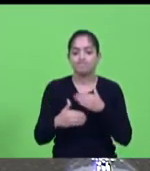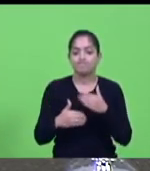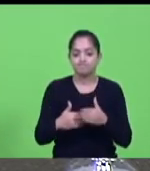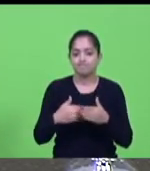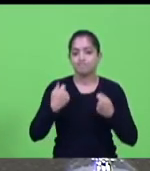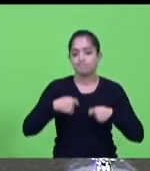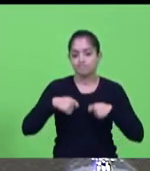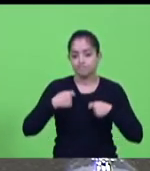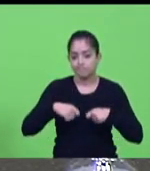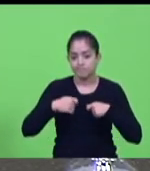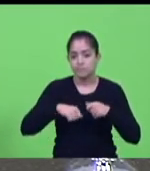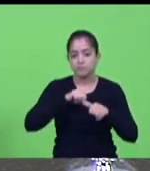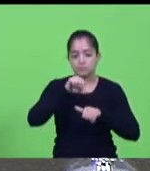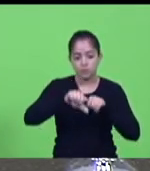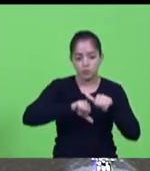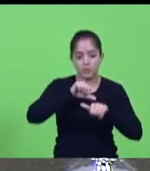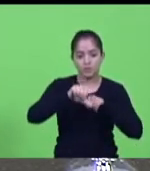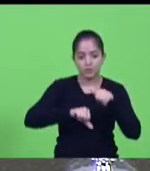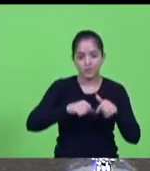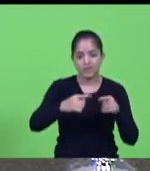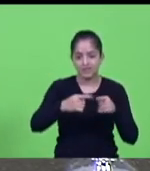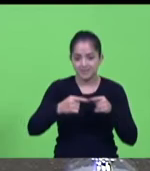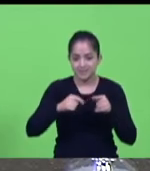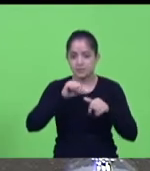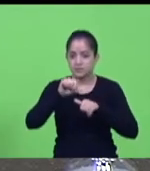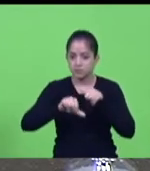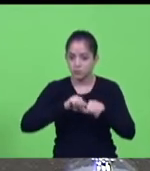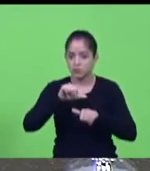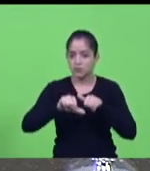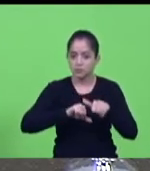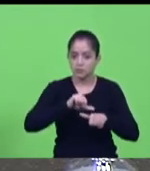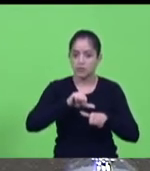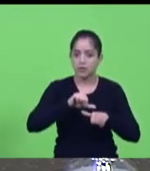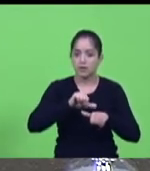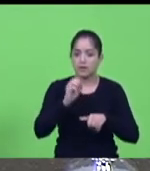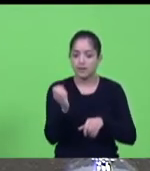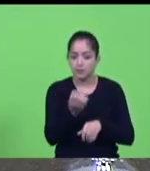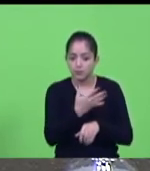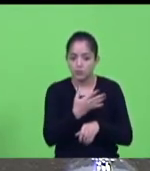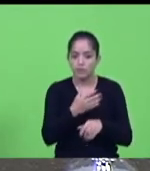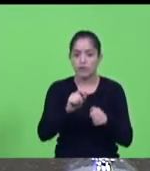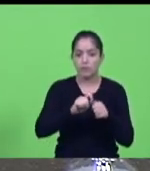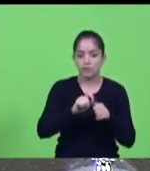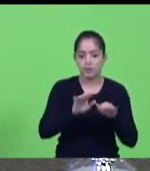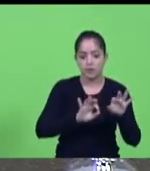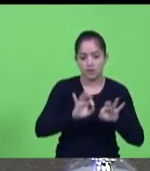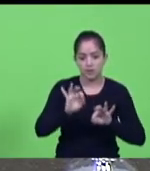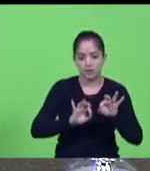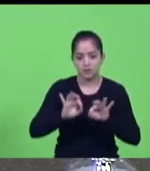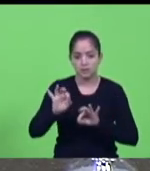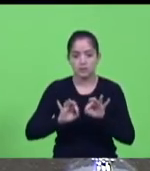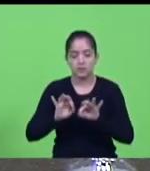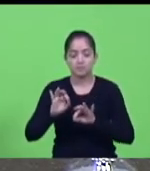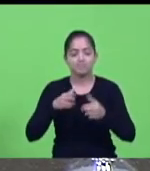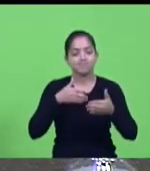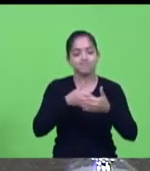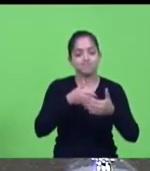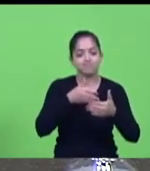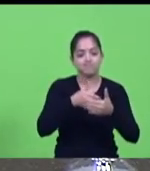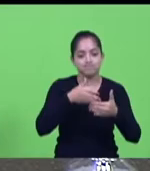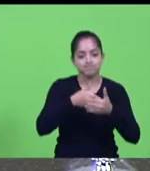precisam renovar os seus licenciamentos ambientais, os quais estariam travados